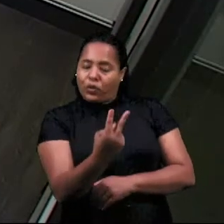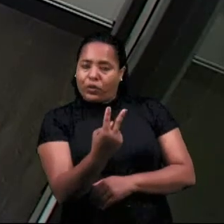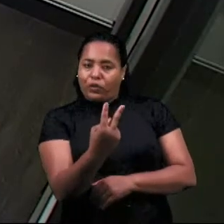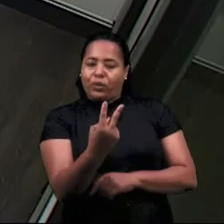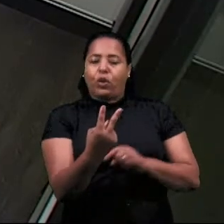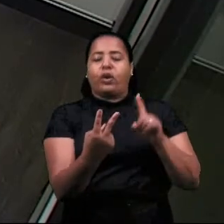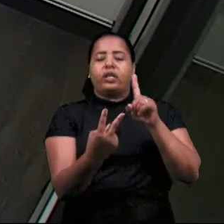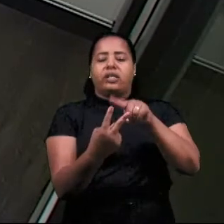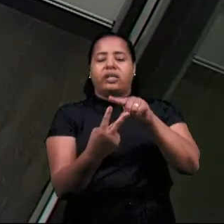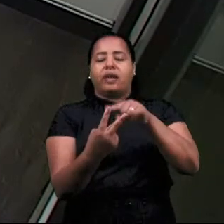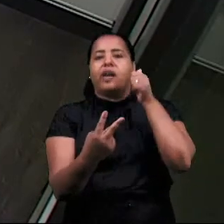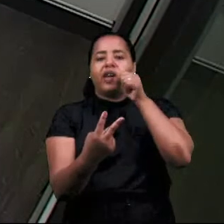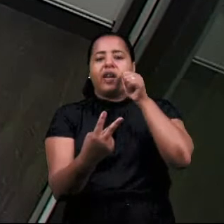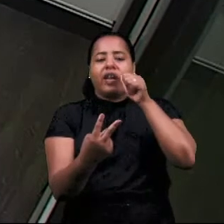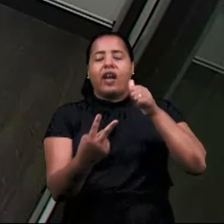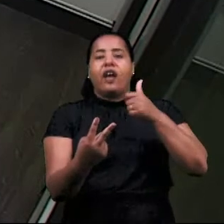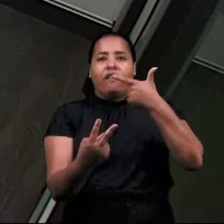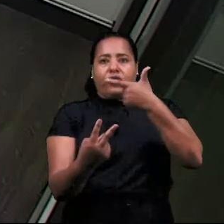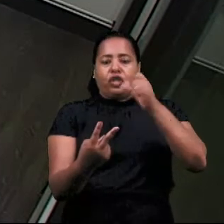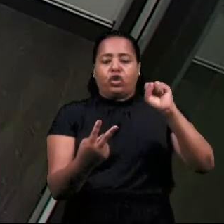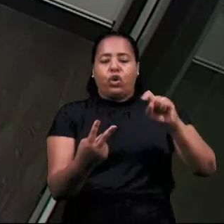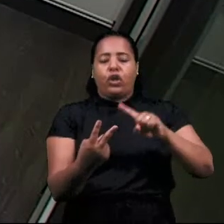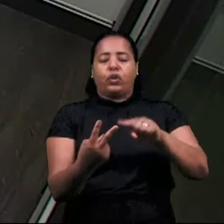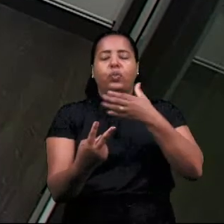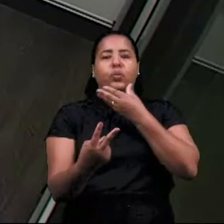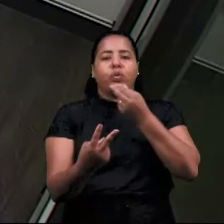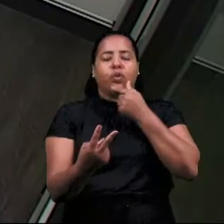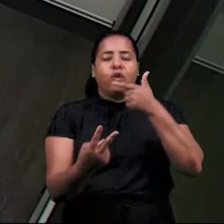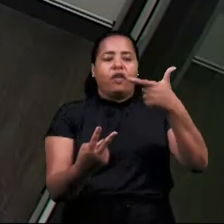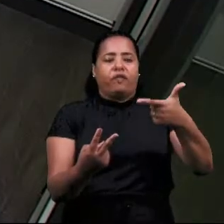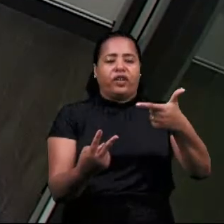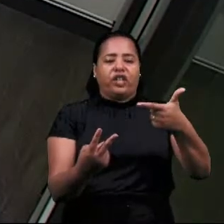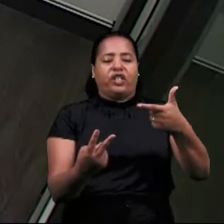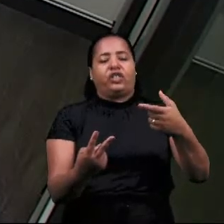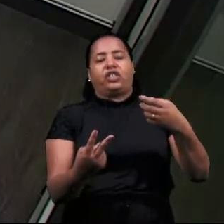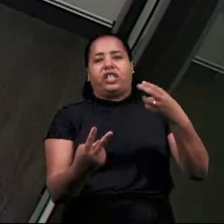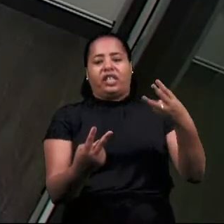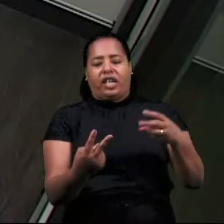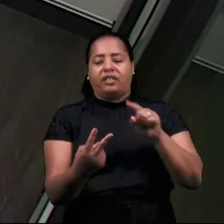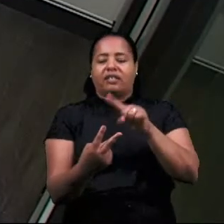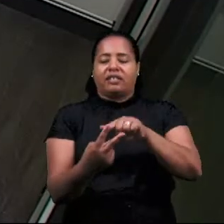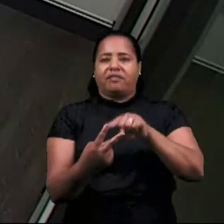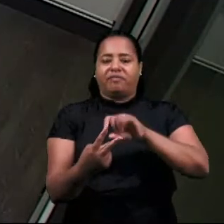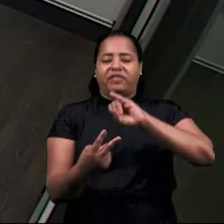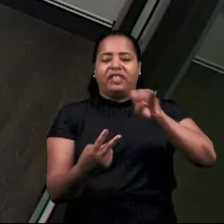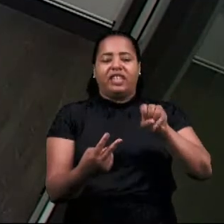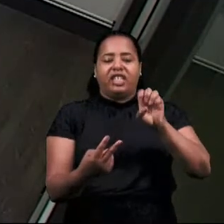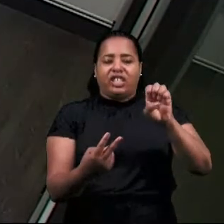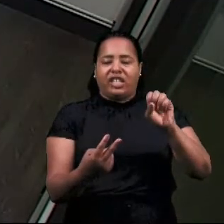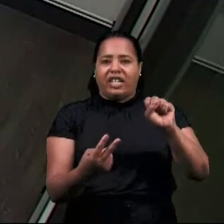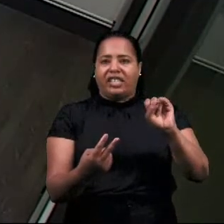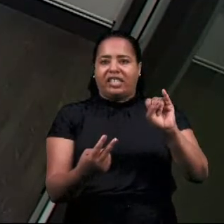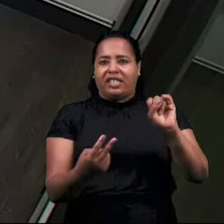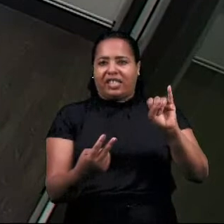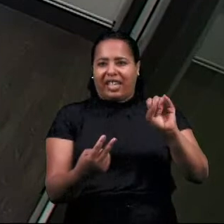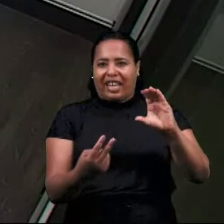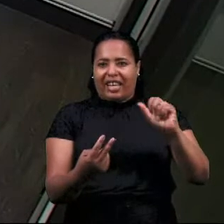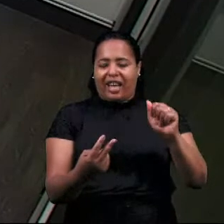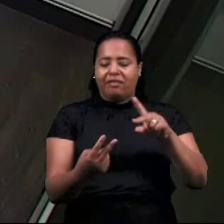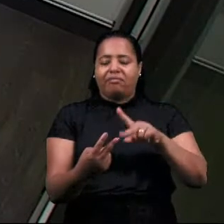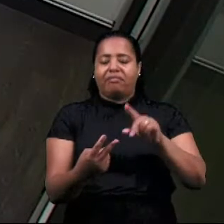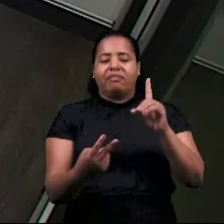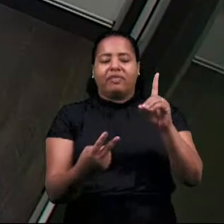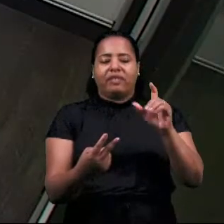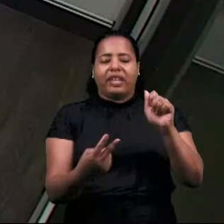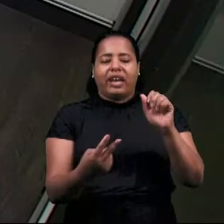de 28, um rapaz de 23 anos. Como é que é o nome deles? Jéssica e Daniel. Jéssica e Daniel. O nome da esposa? Mara. Mara, um abraço a